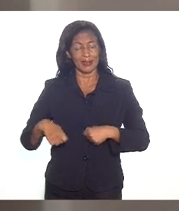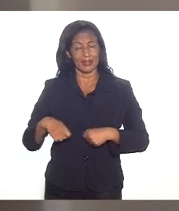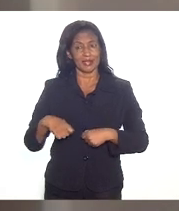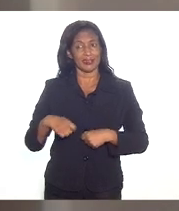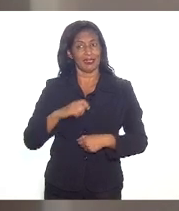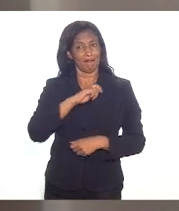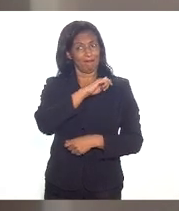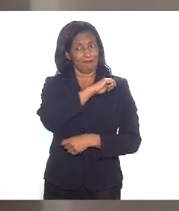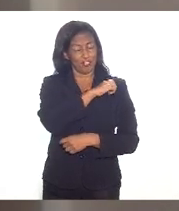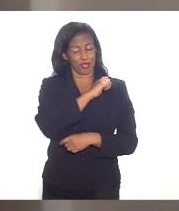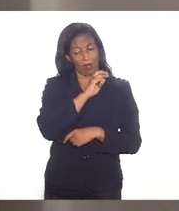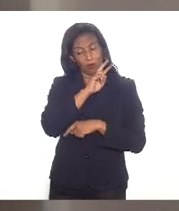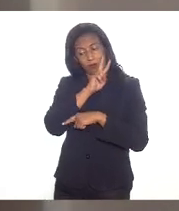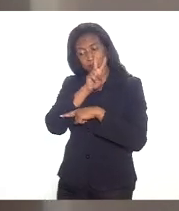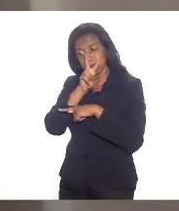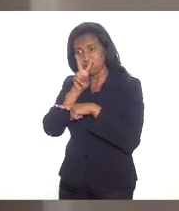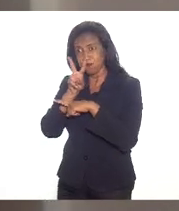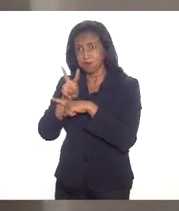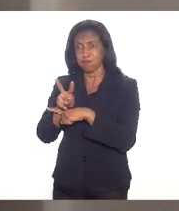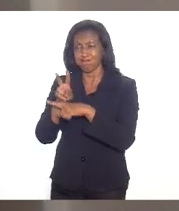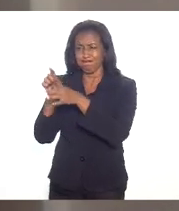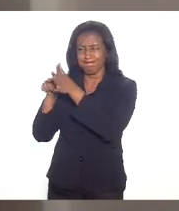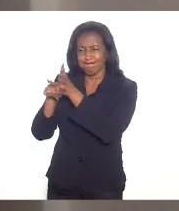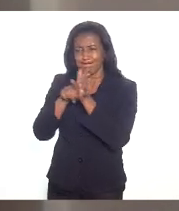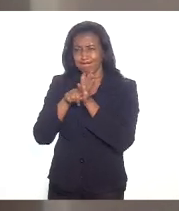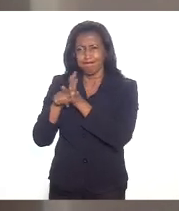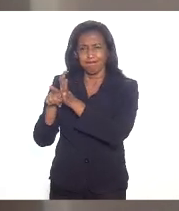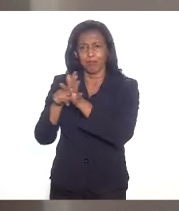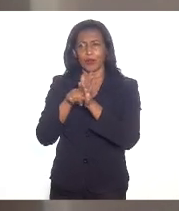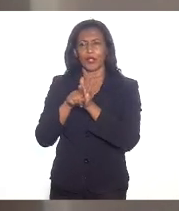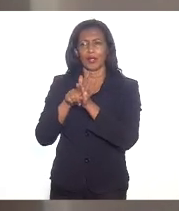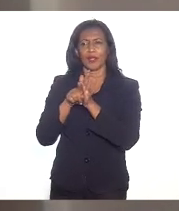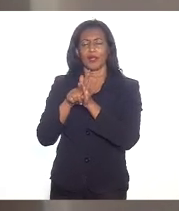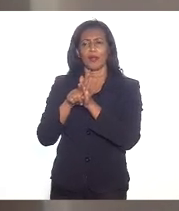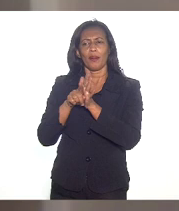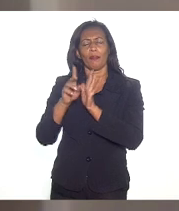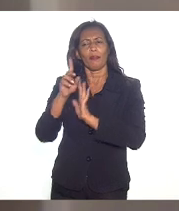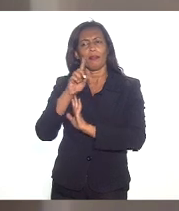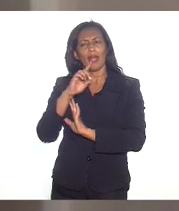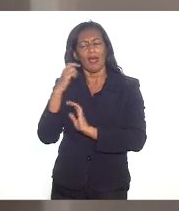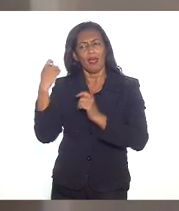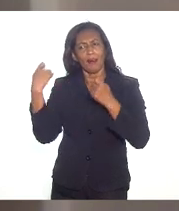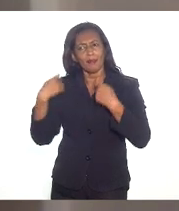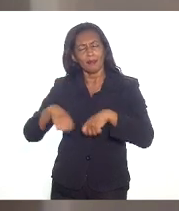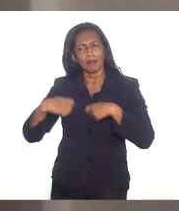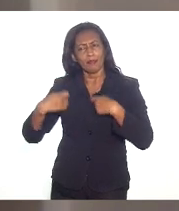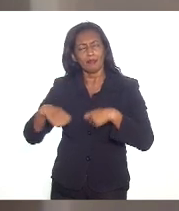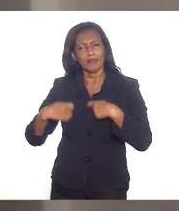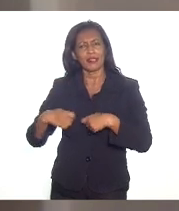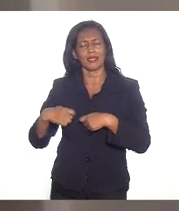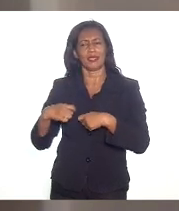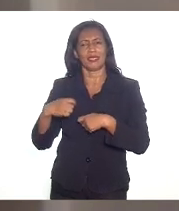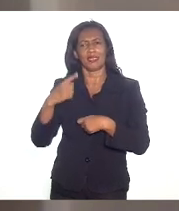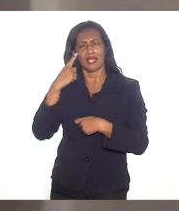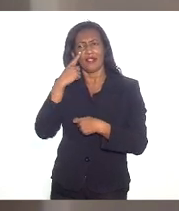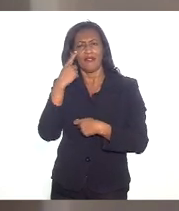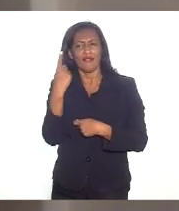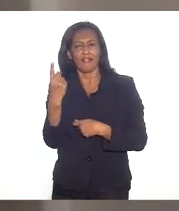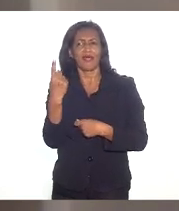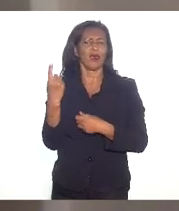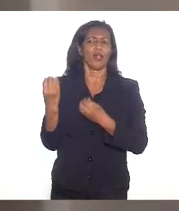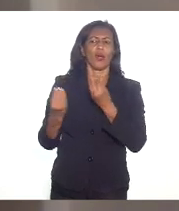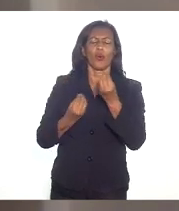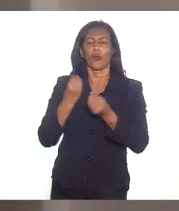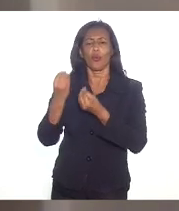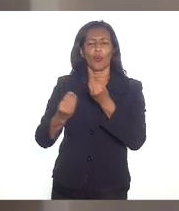que não consiga resolver, não permita que o Estado do Rio de Janeiro saia dessa crise fiscal, que só vai sair com o